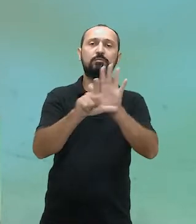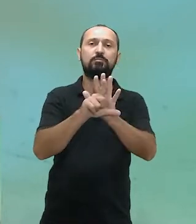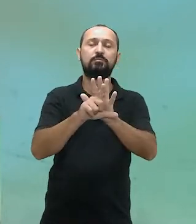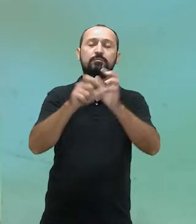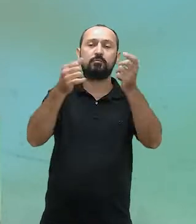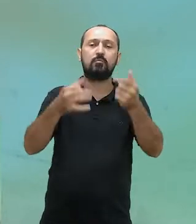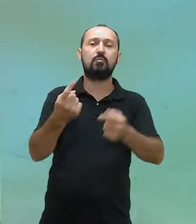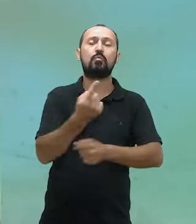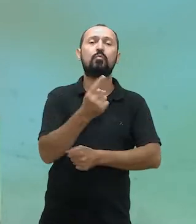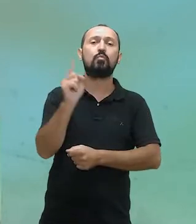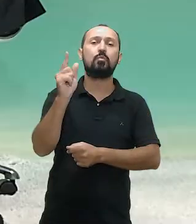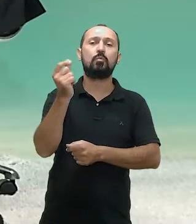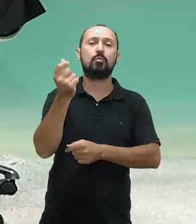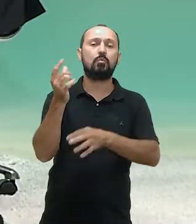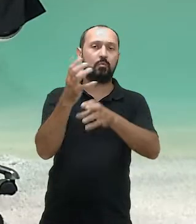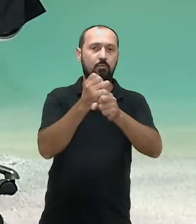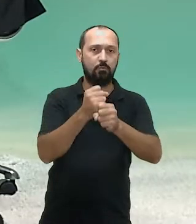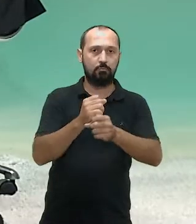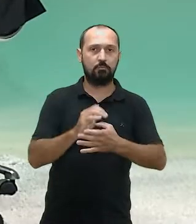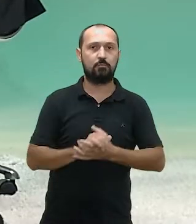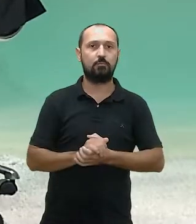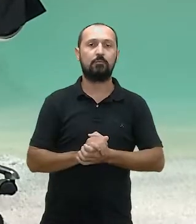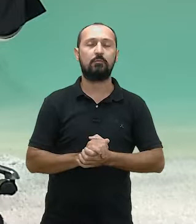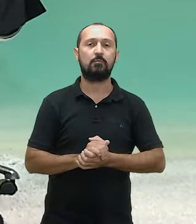falar sobre um único orçamento?